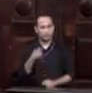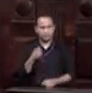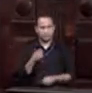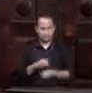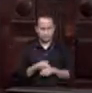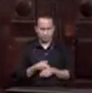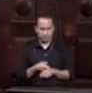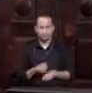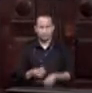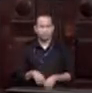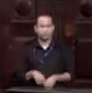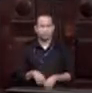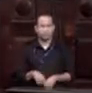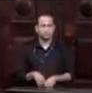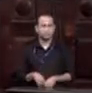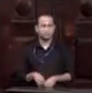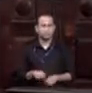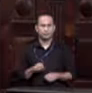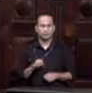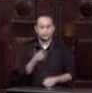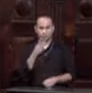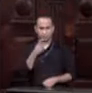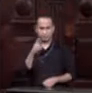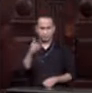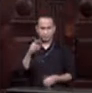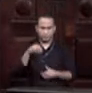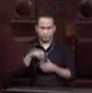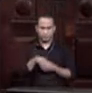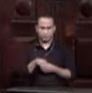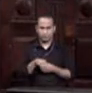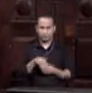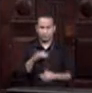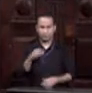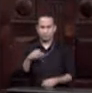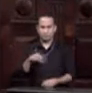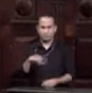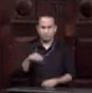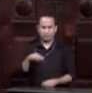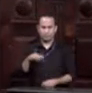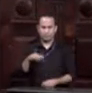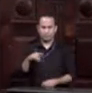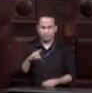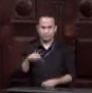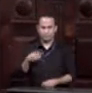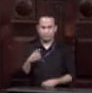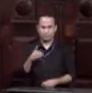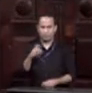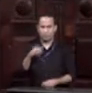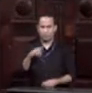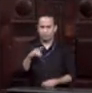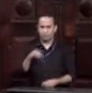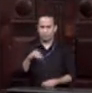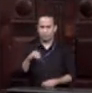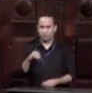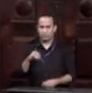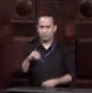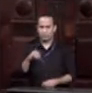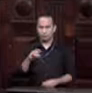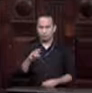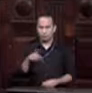Então, Quero falar, para a Bruno. declaração de voto, deputado Jânio Mendes, seguida deputado Dionísio Lins,